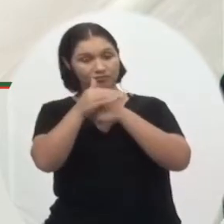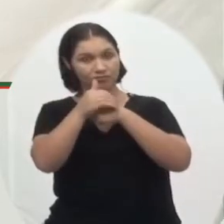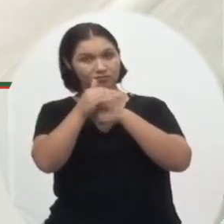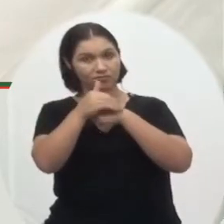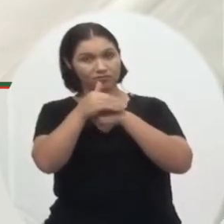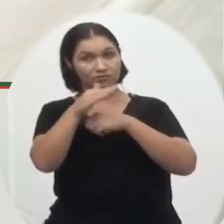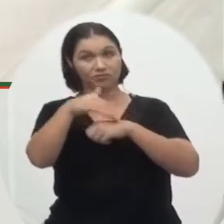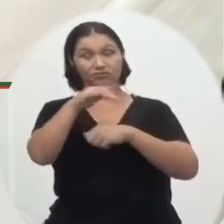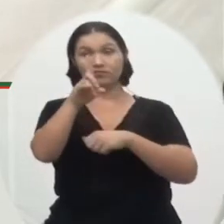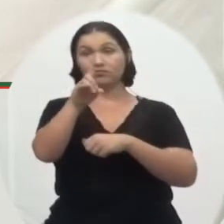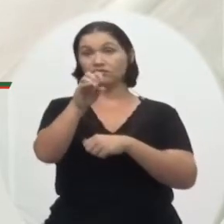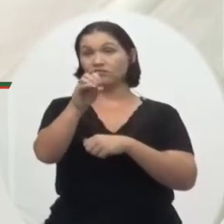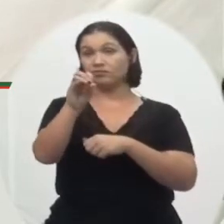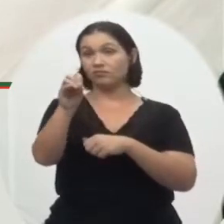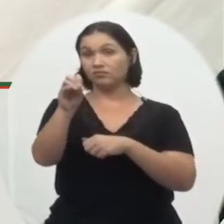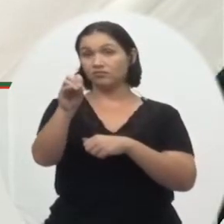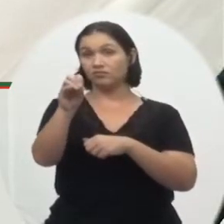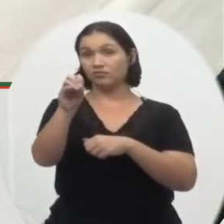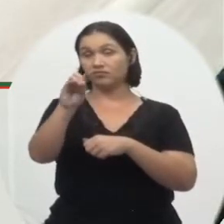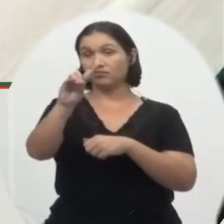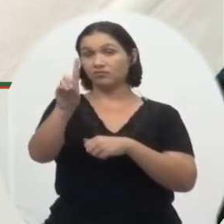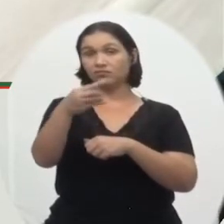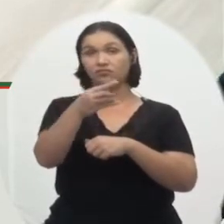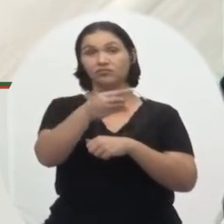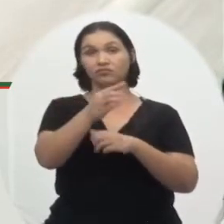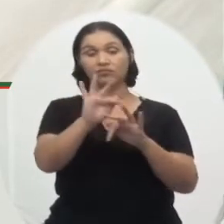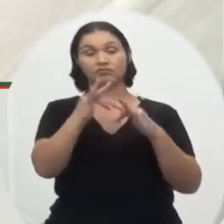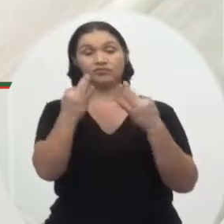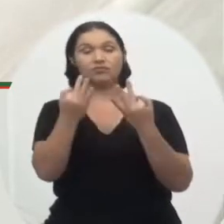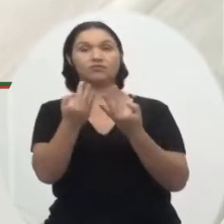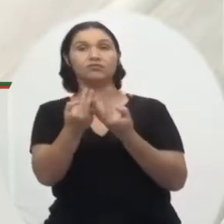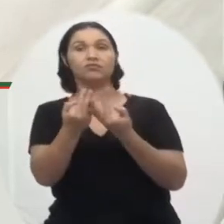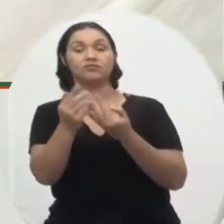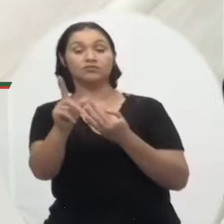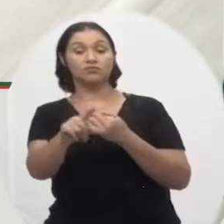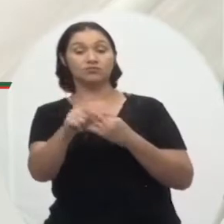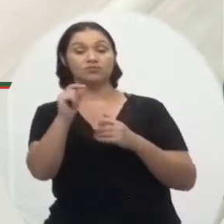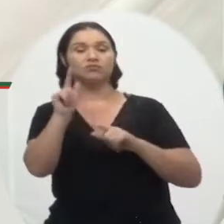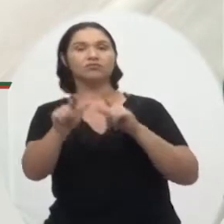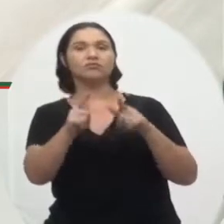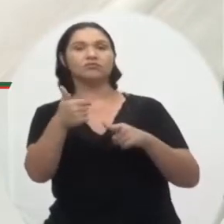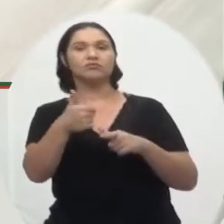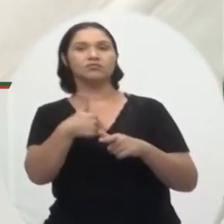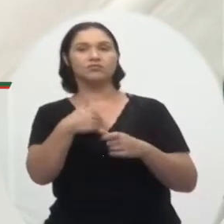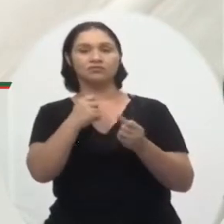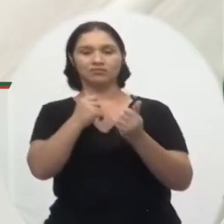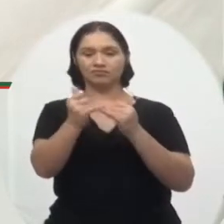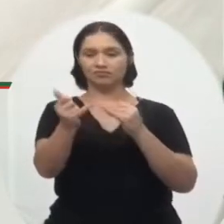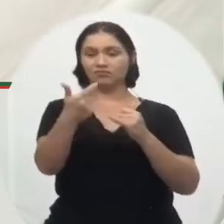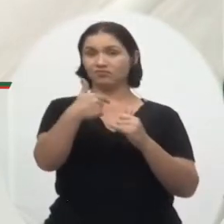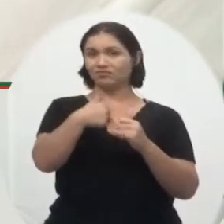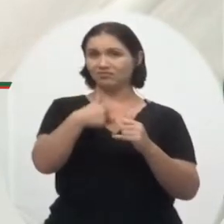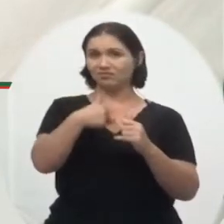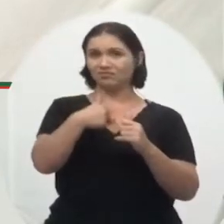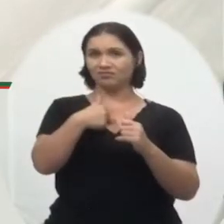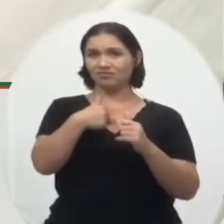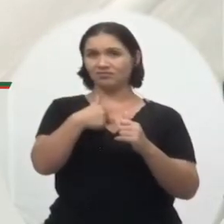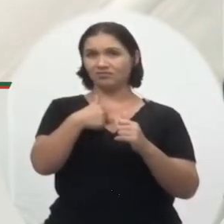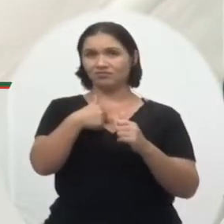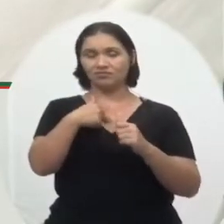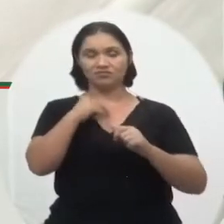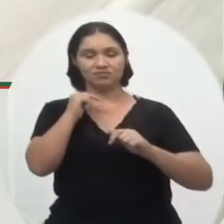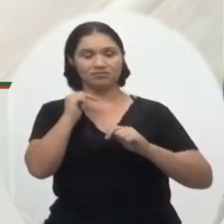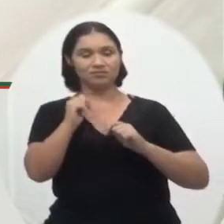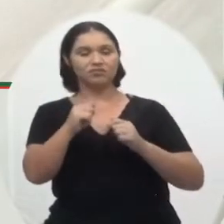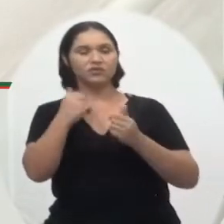optaram como meio de vida. Eu, por exemplo, eu me dediquei para fazer concurso público. Eu me apaixonei pela